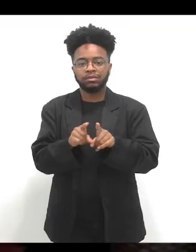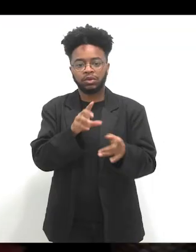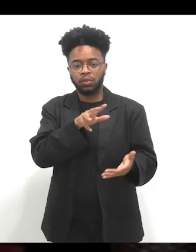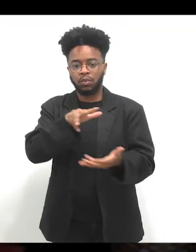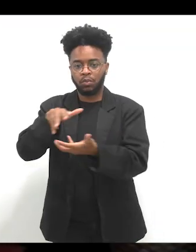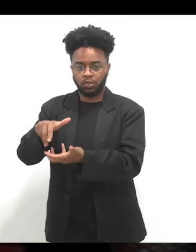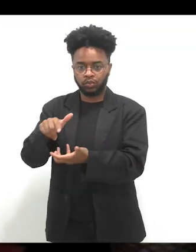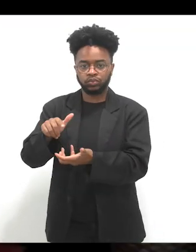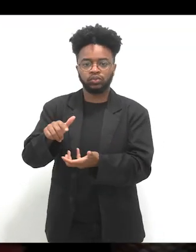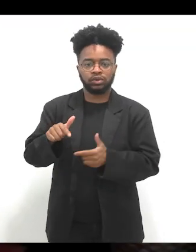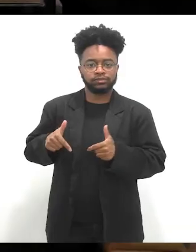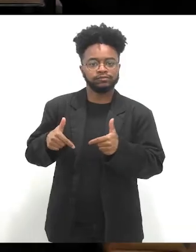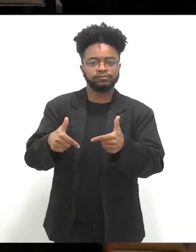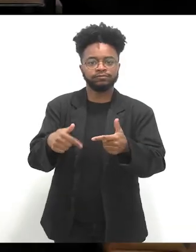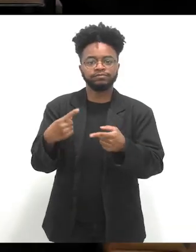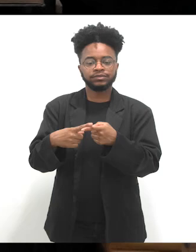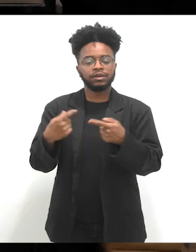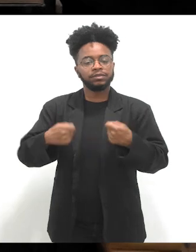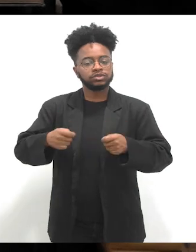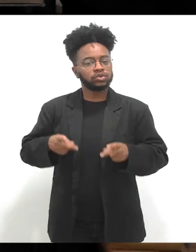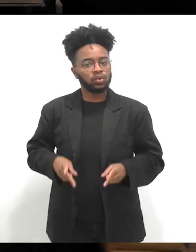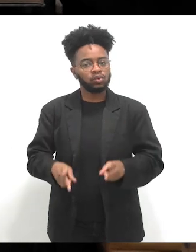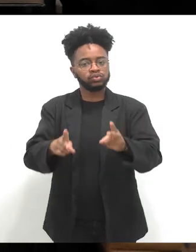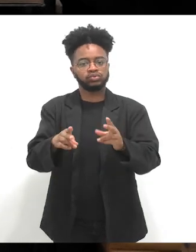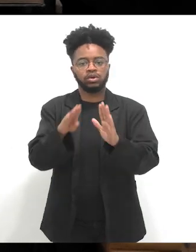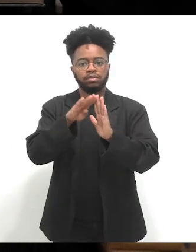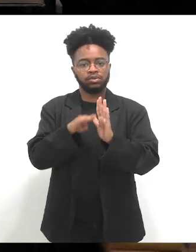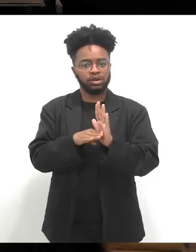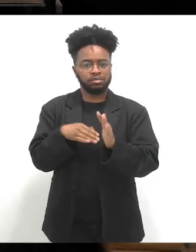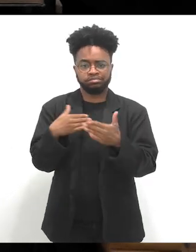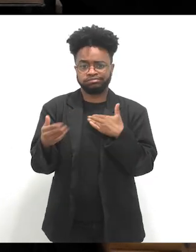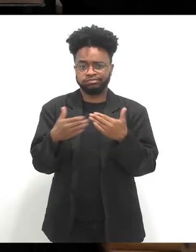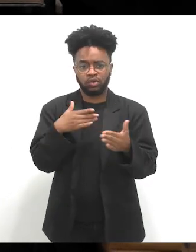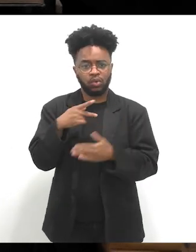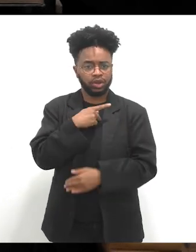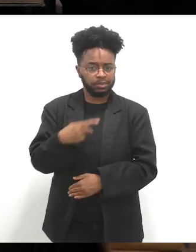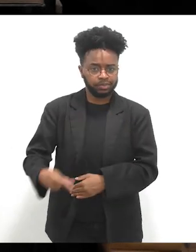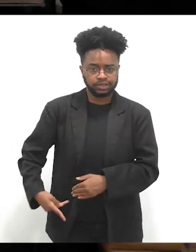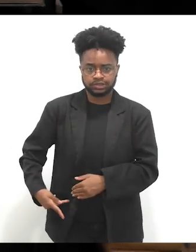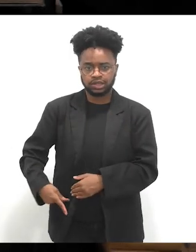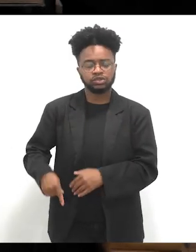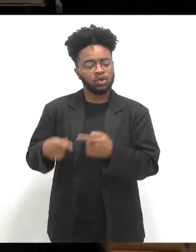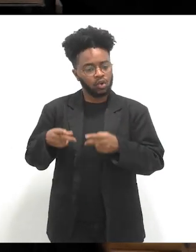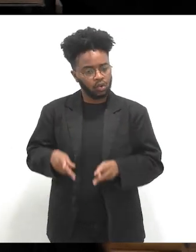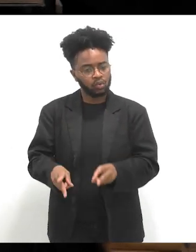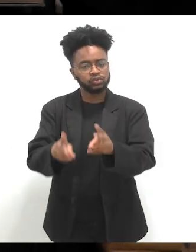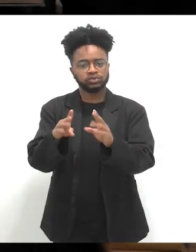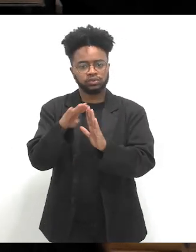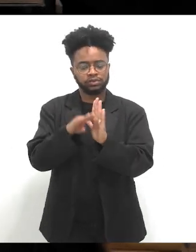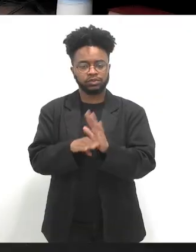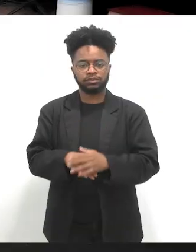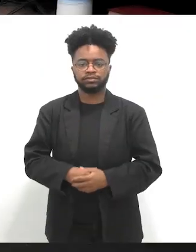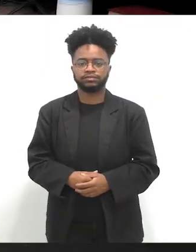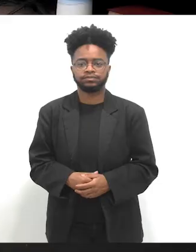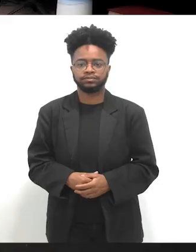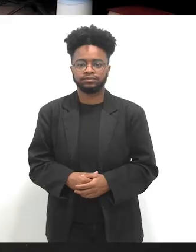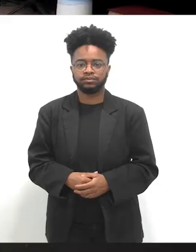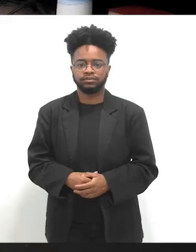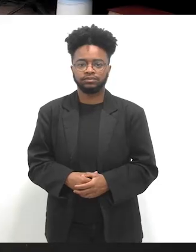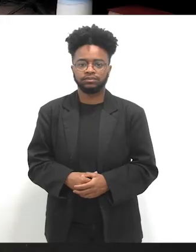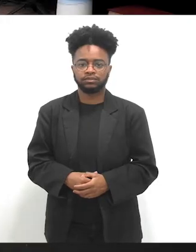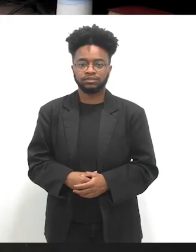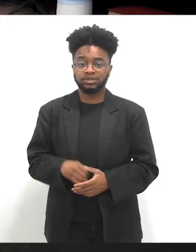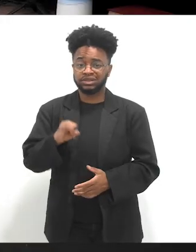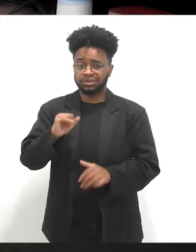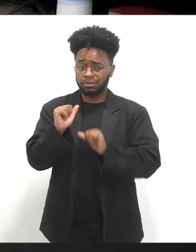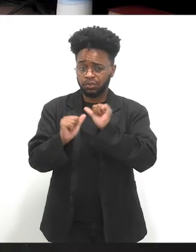também internacional, no sentido de que a gente pudesse manter esses programas independente dessas mudanças de governo, de